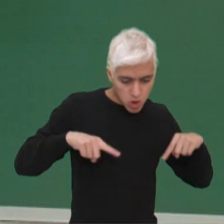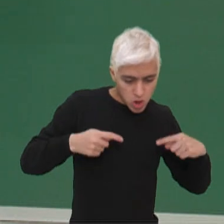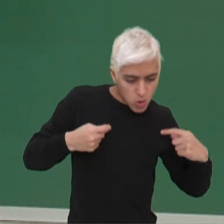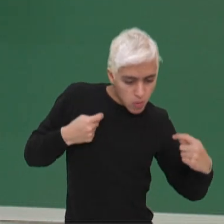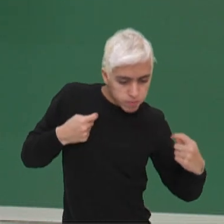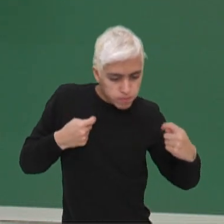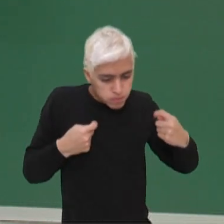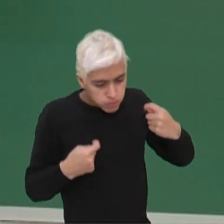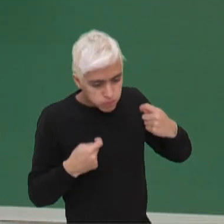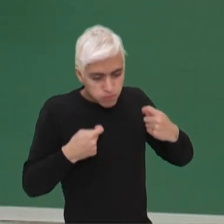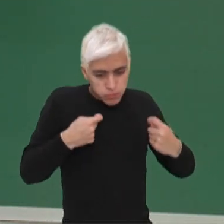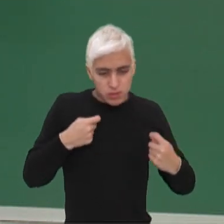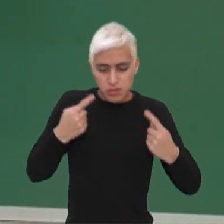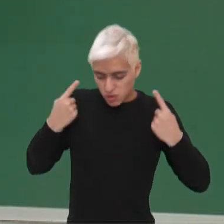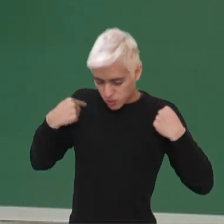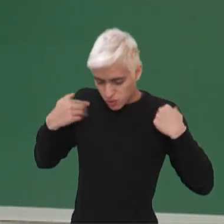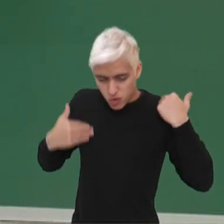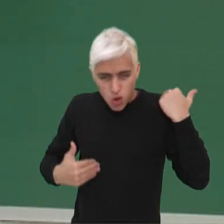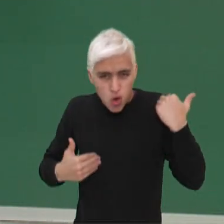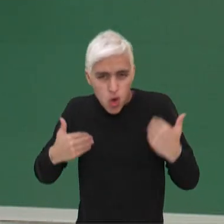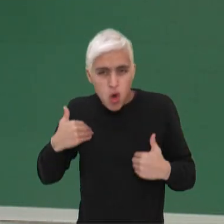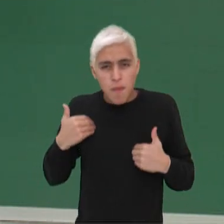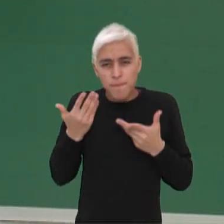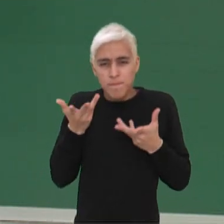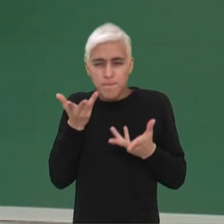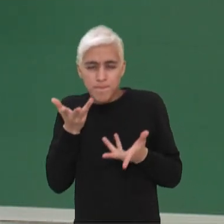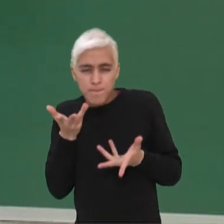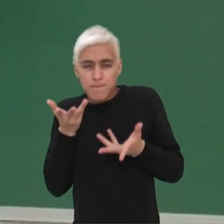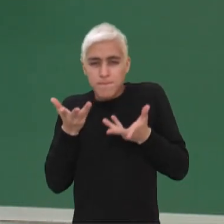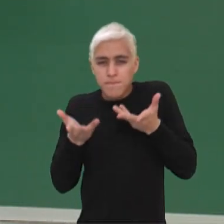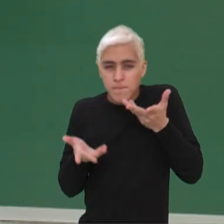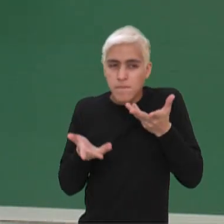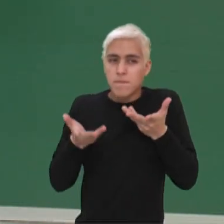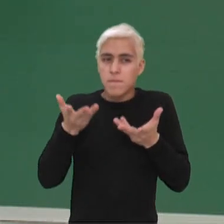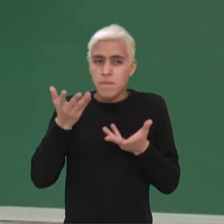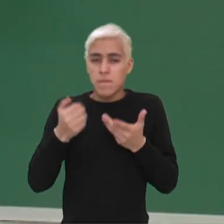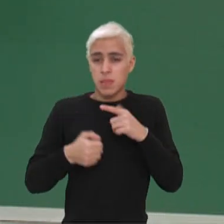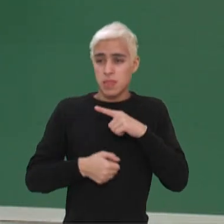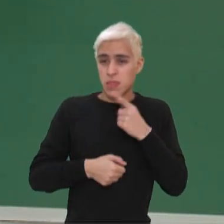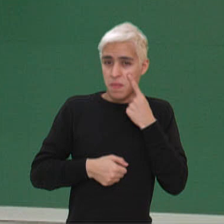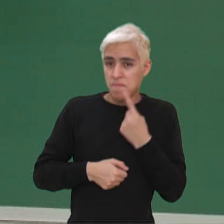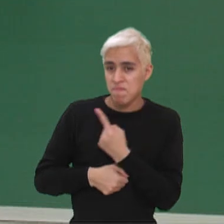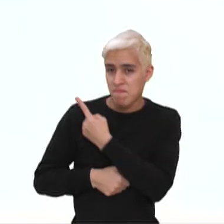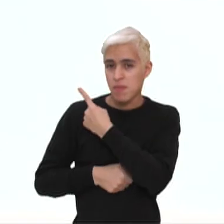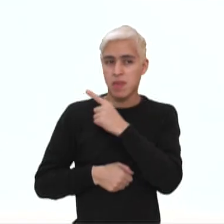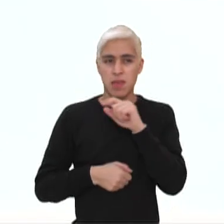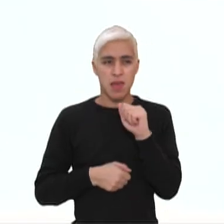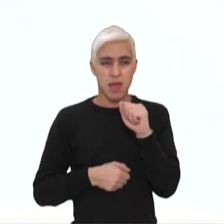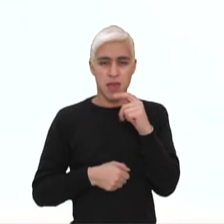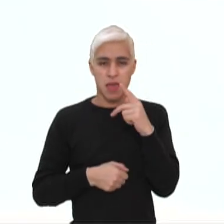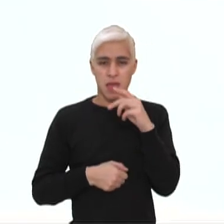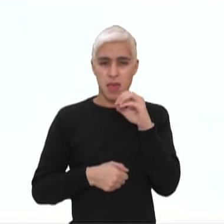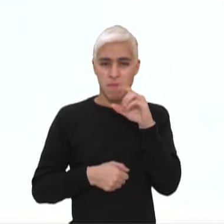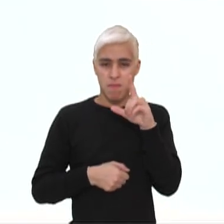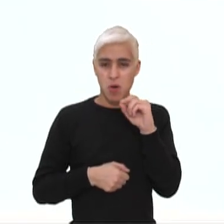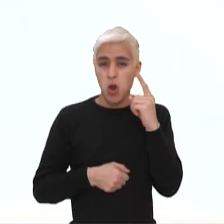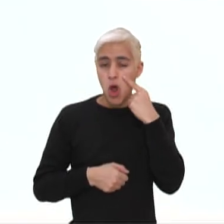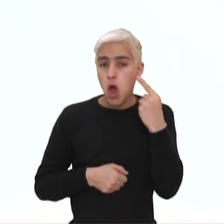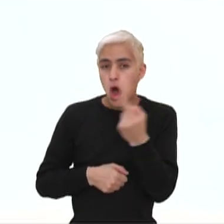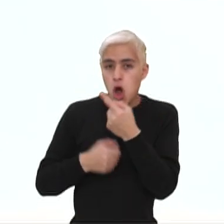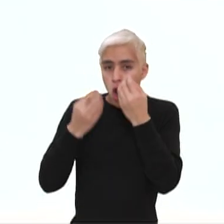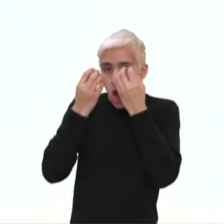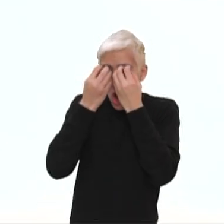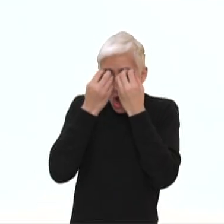união da anatomia, da proporção, você tem o Apolo. Tá? Olha o detalhe do olho,